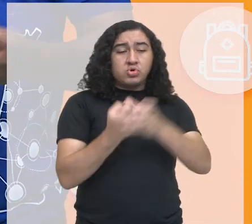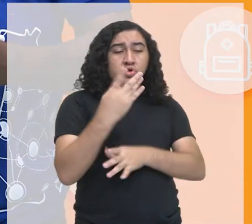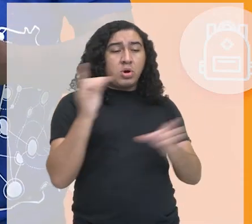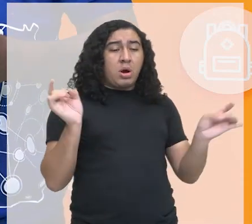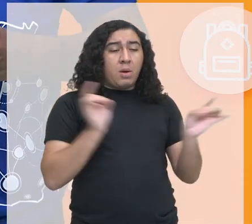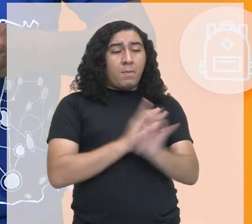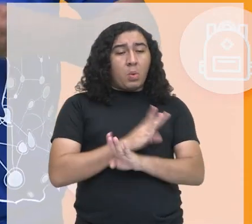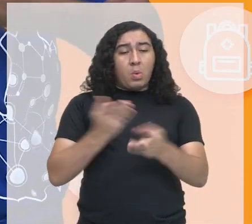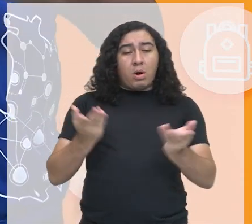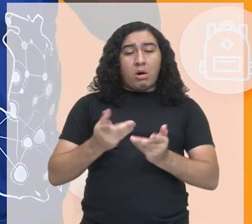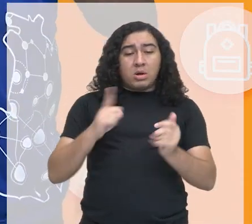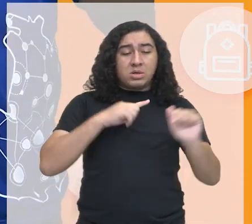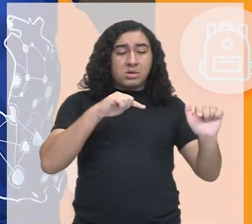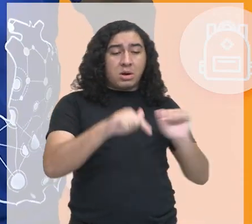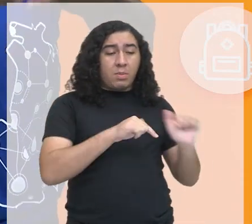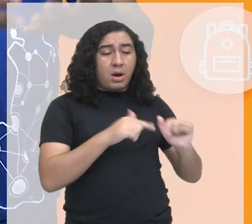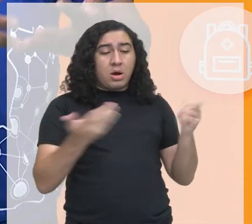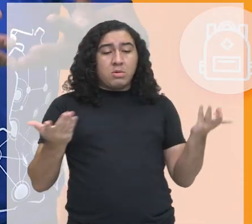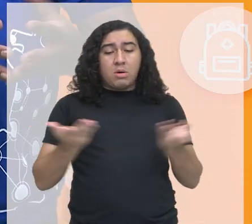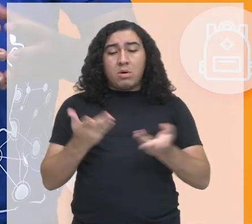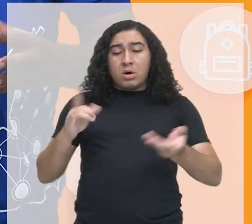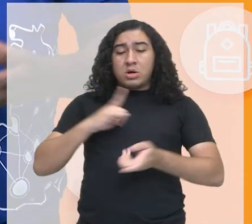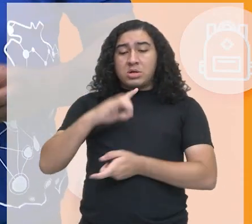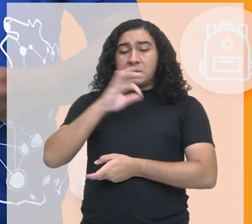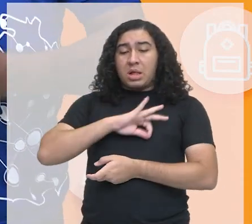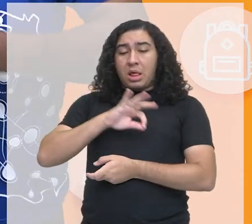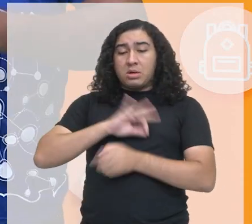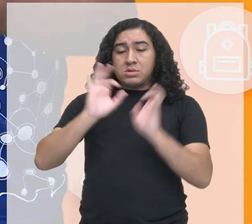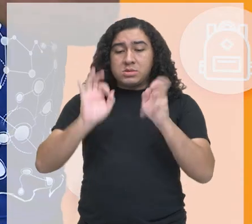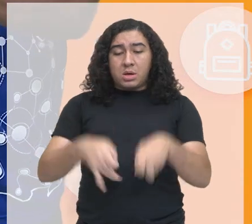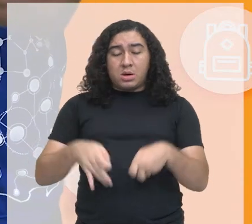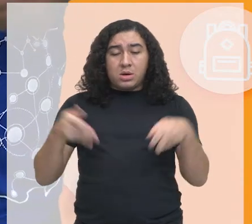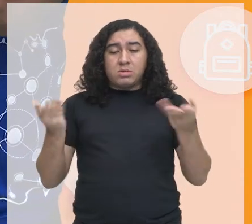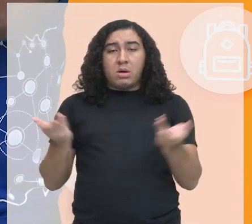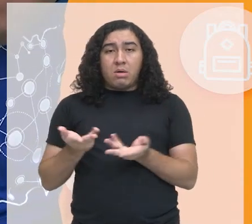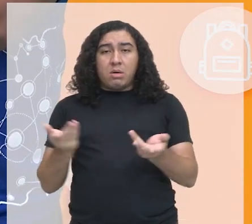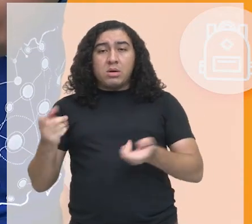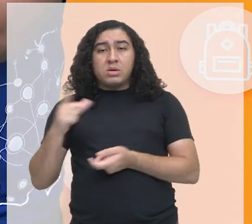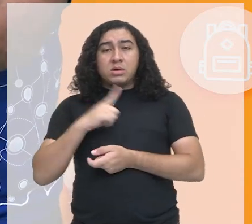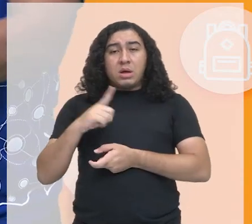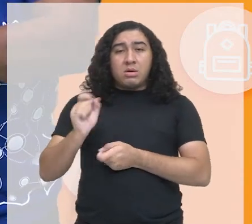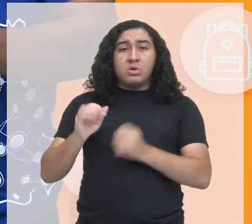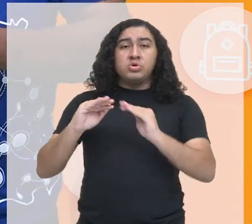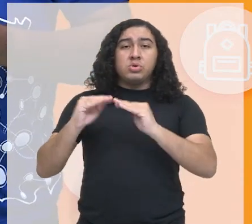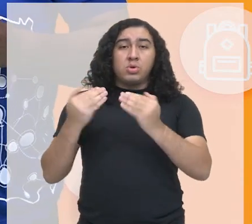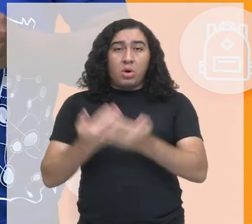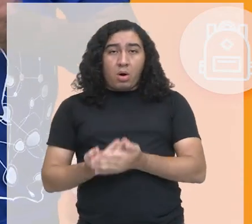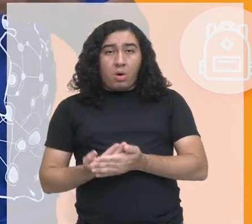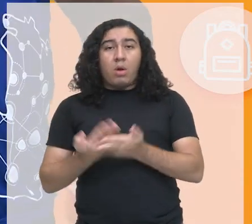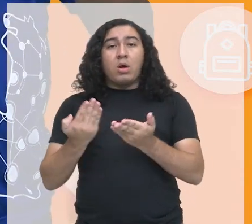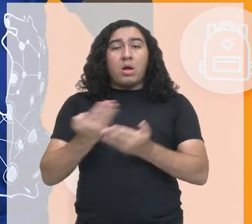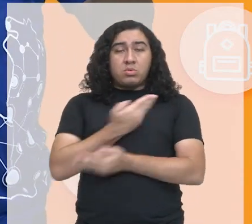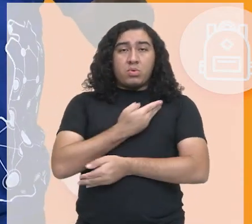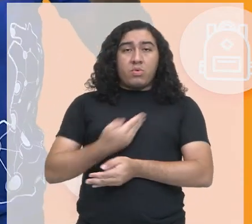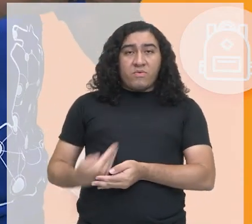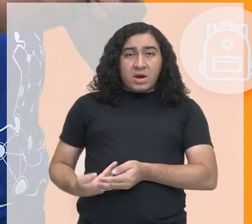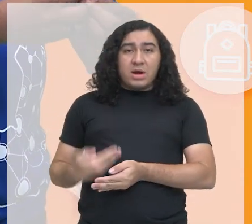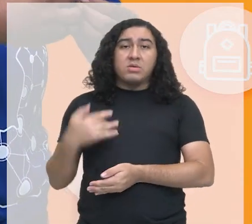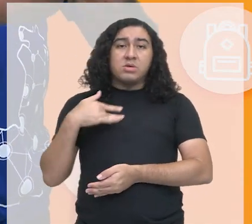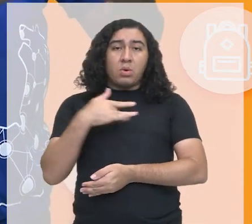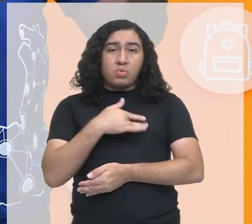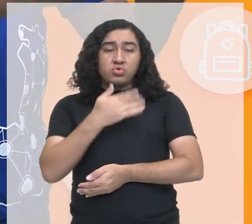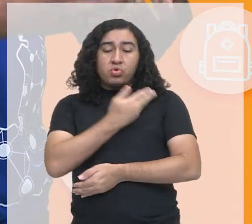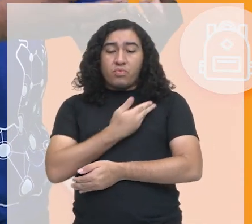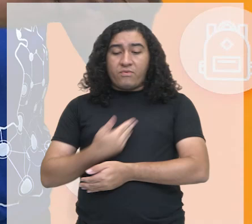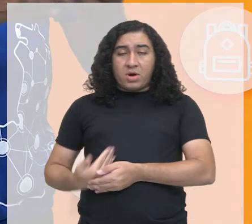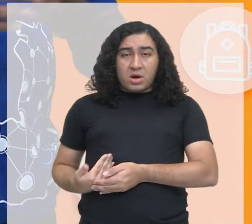leis trabalhistas, agora nós temos salário mínimo, agora nós temos escola pública, saúde